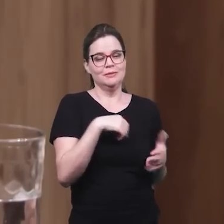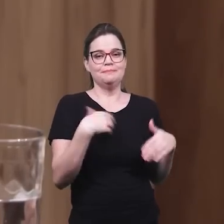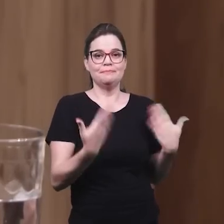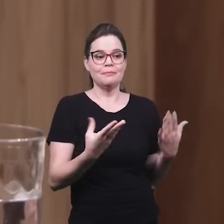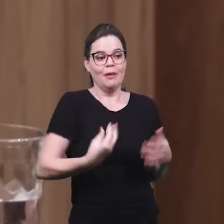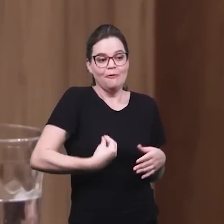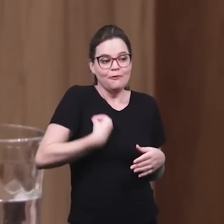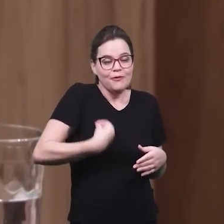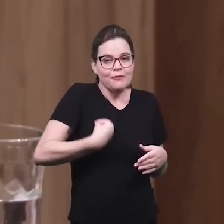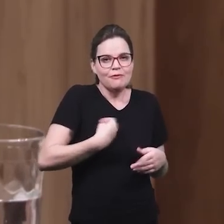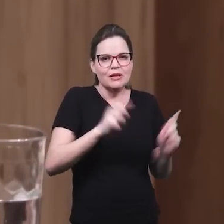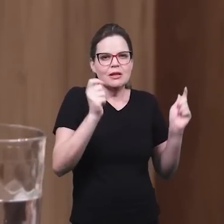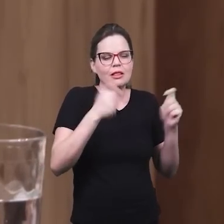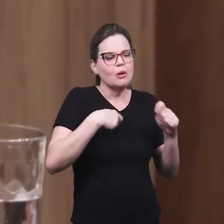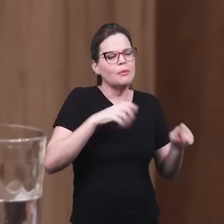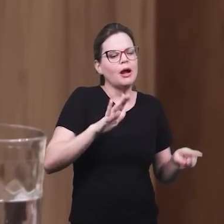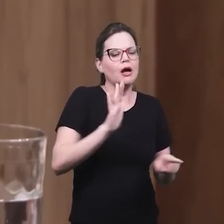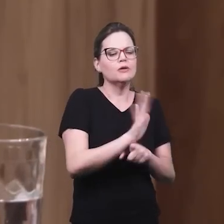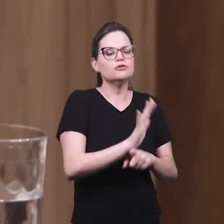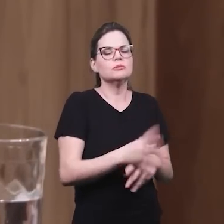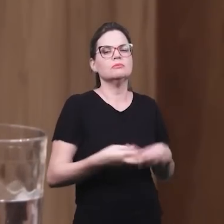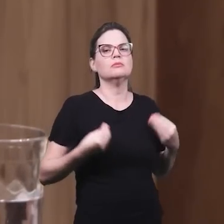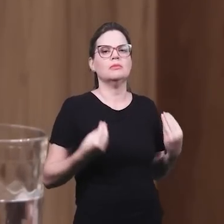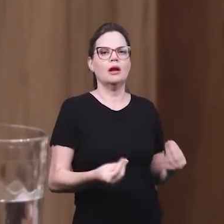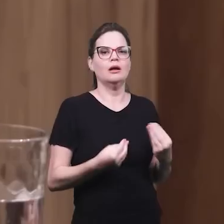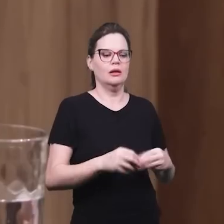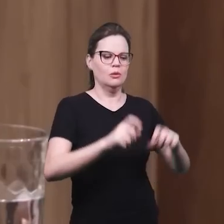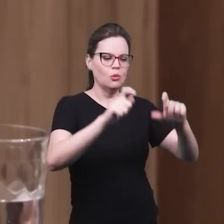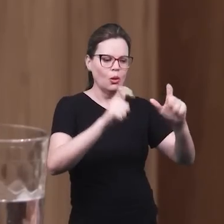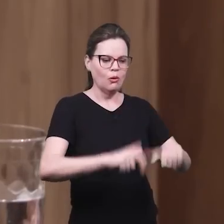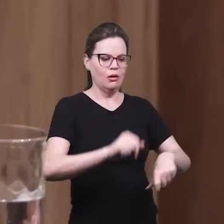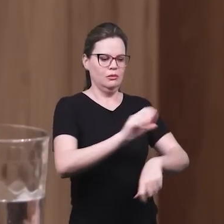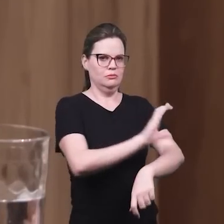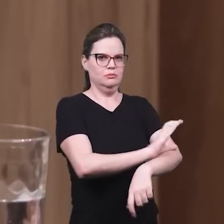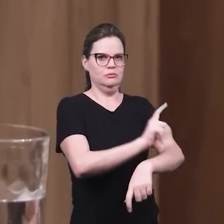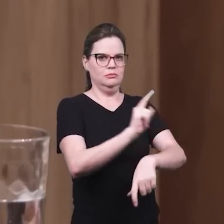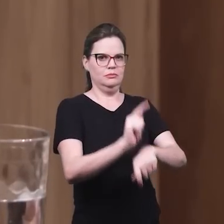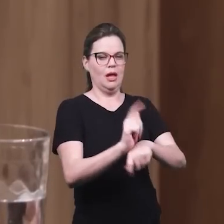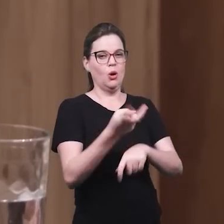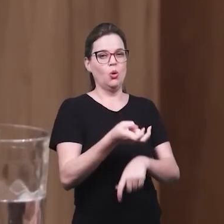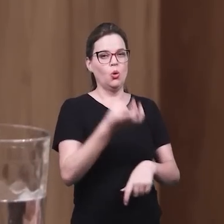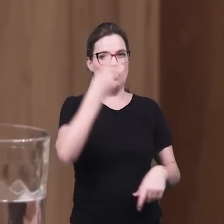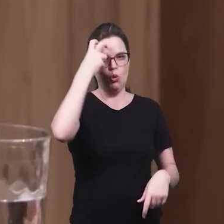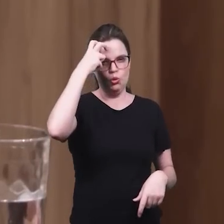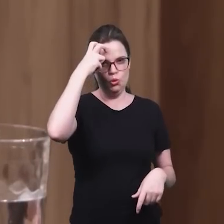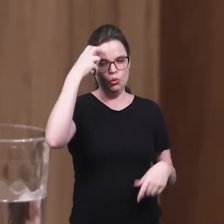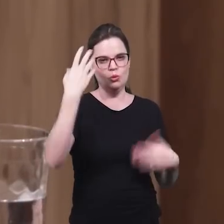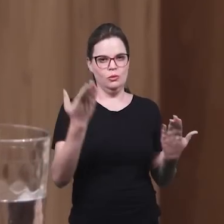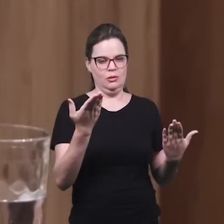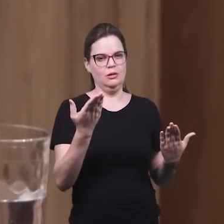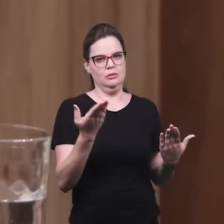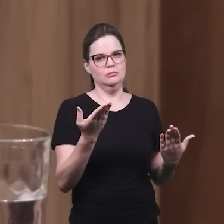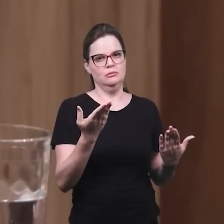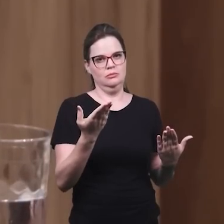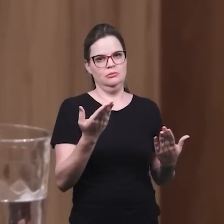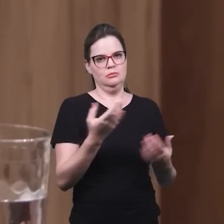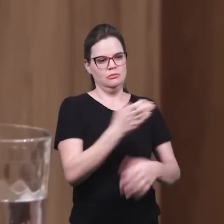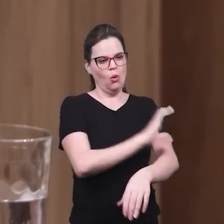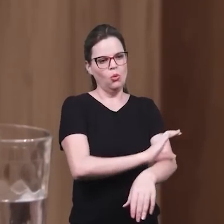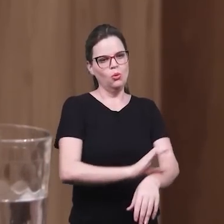contribuiu para que a cidade se tornasse um local onde as barreiras culturais eram, em certa